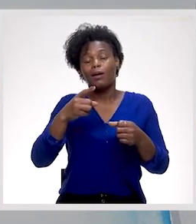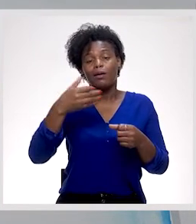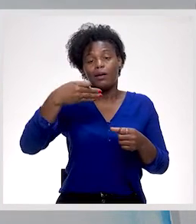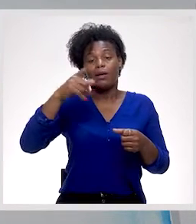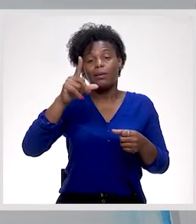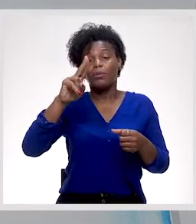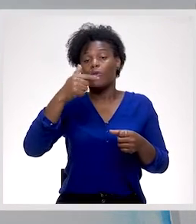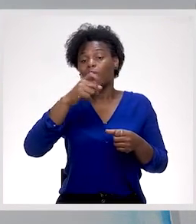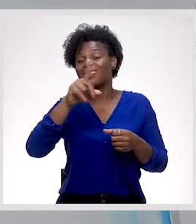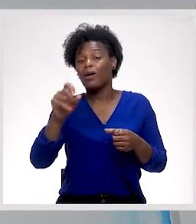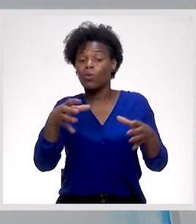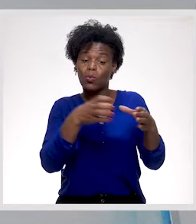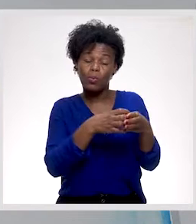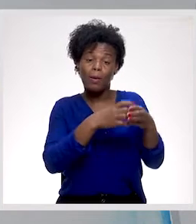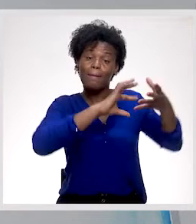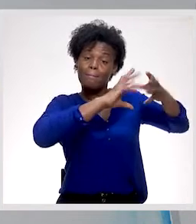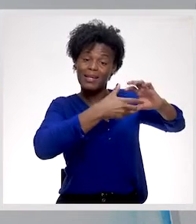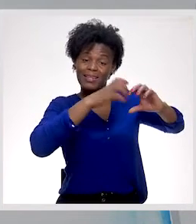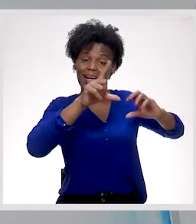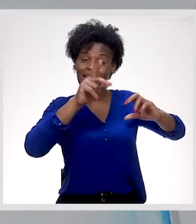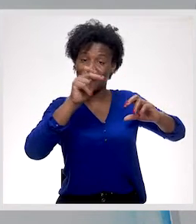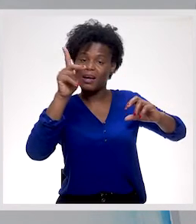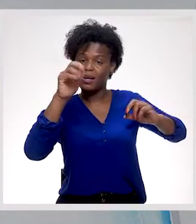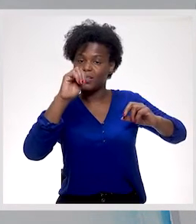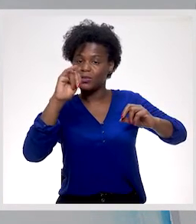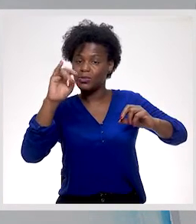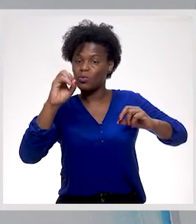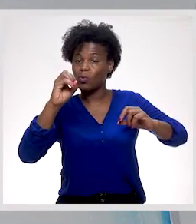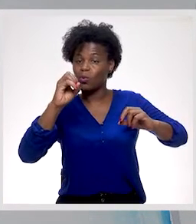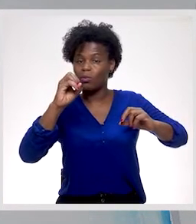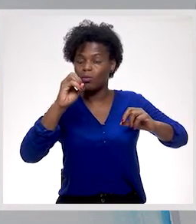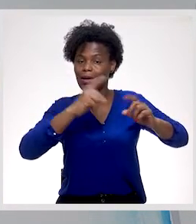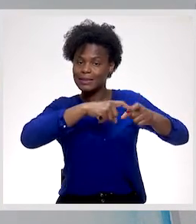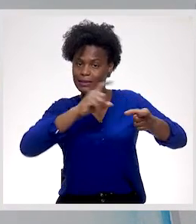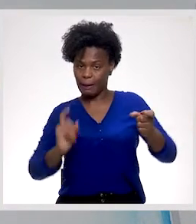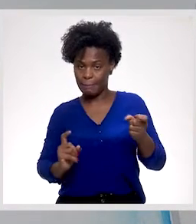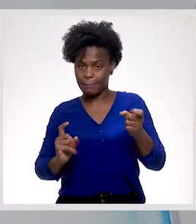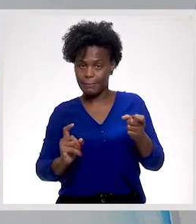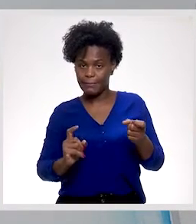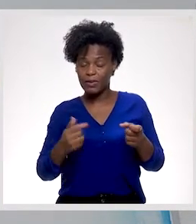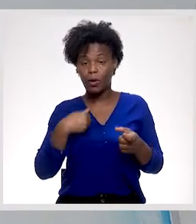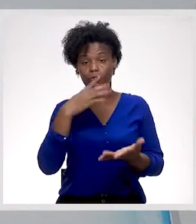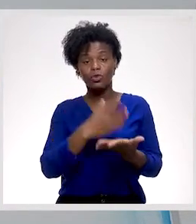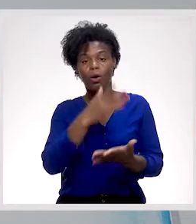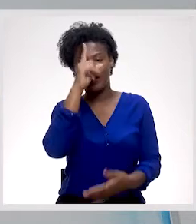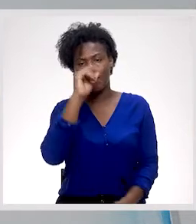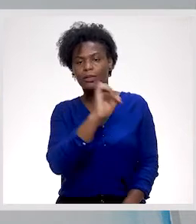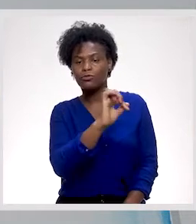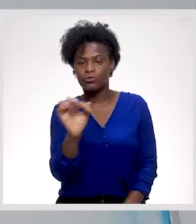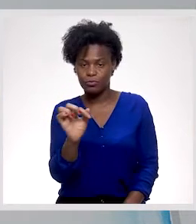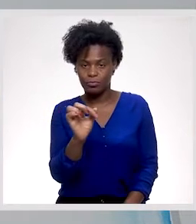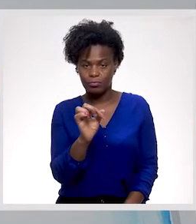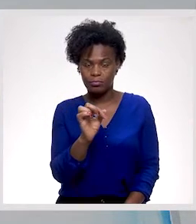do Plutão do grupo dos planetas anões. Apenas vou relembrar.